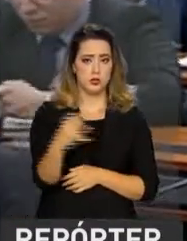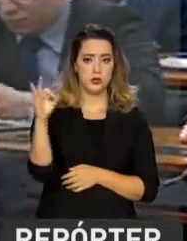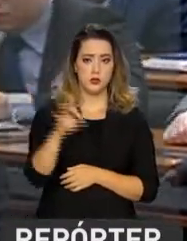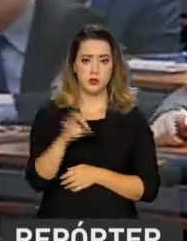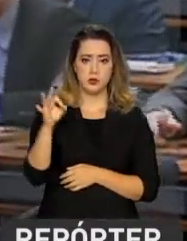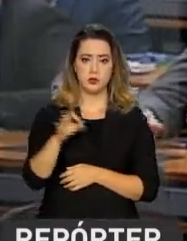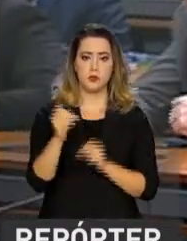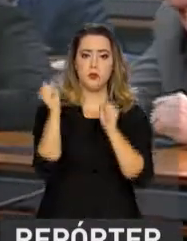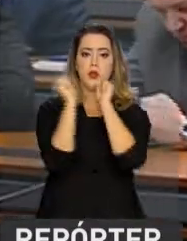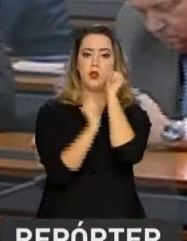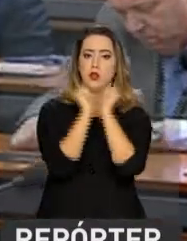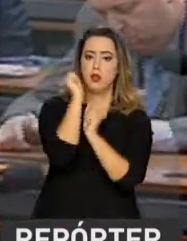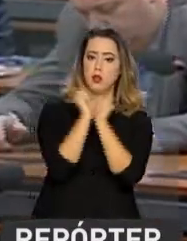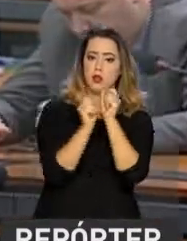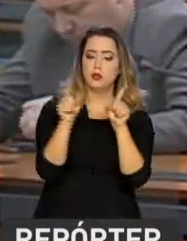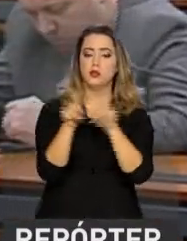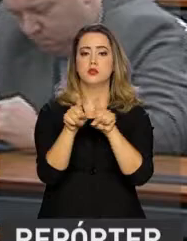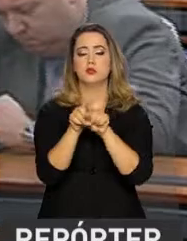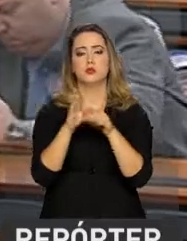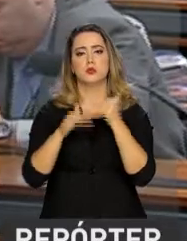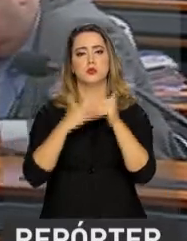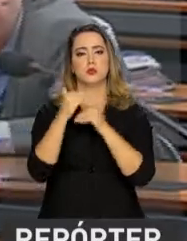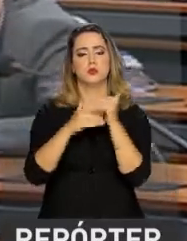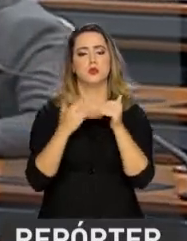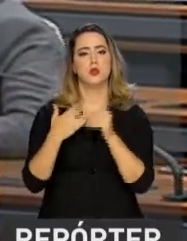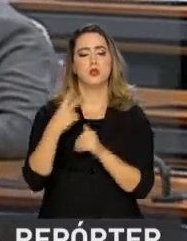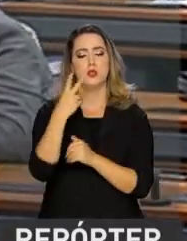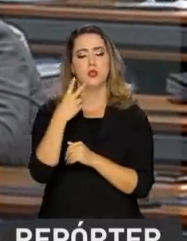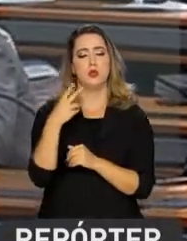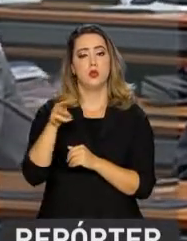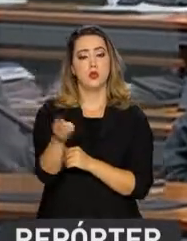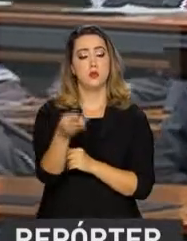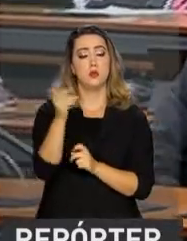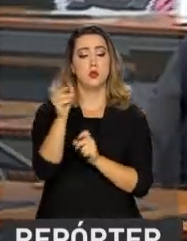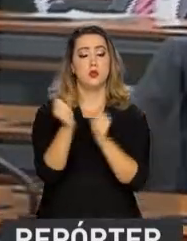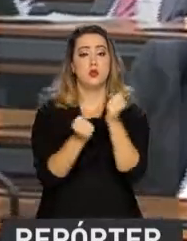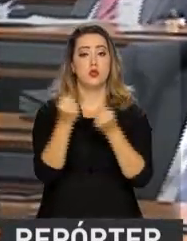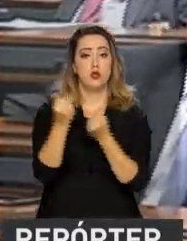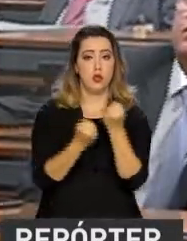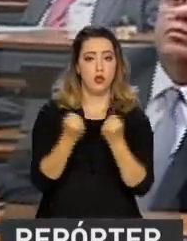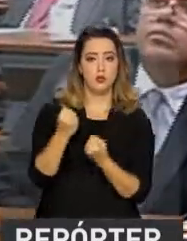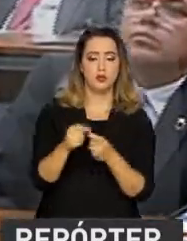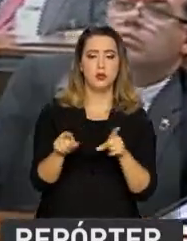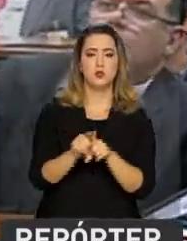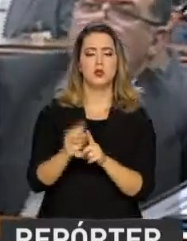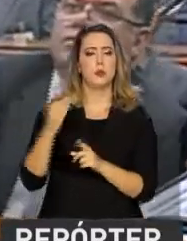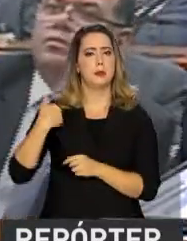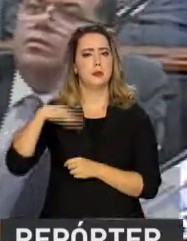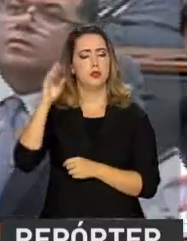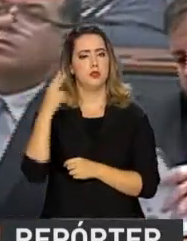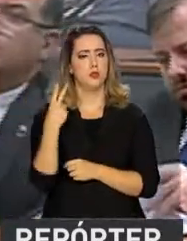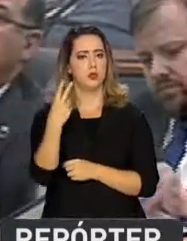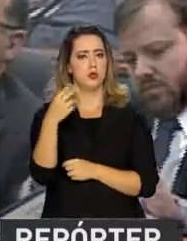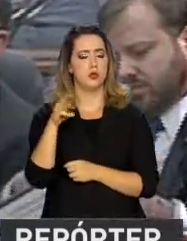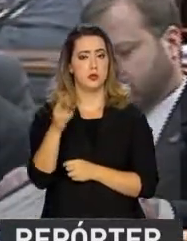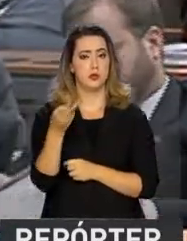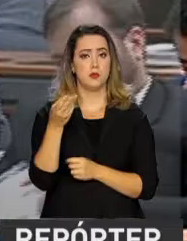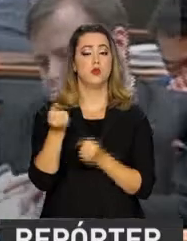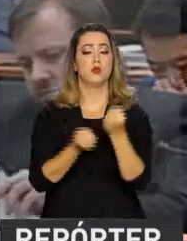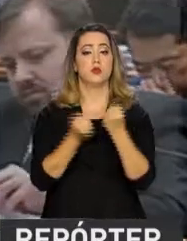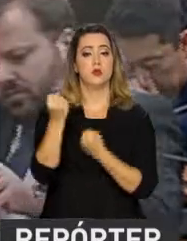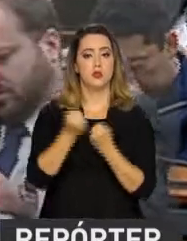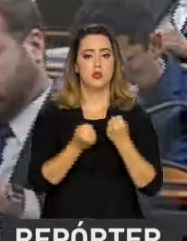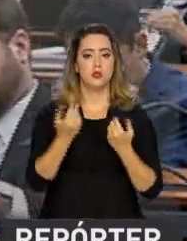estava em pouco mais de dois milhões e cem mil veículos já ultrapassando dois milhões e 500 mil veículos a produção de grãos